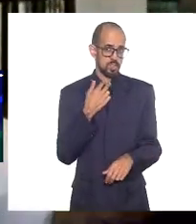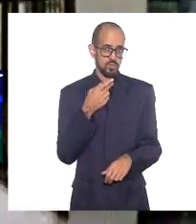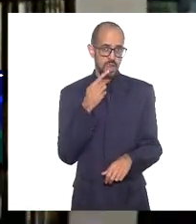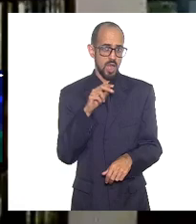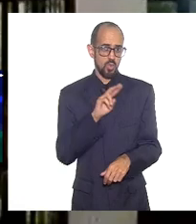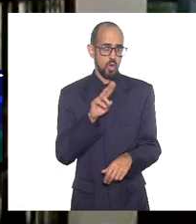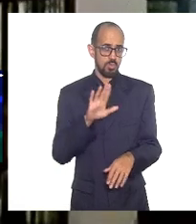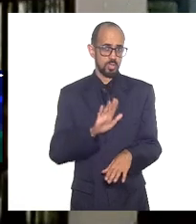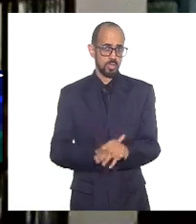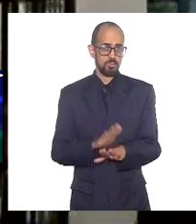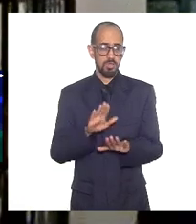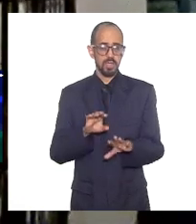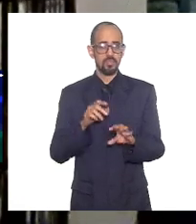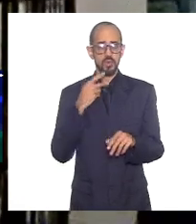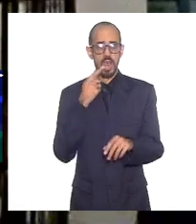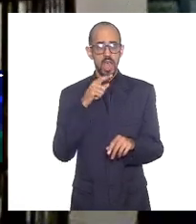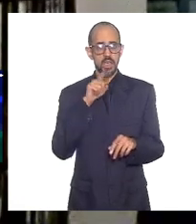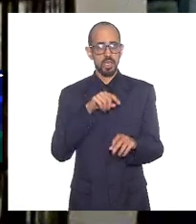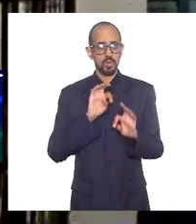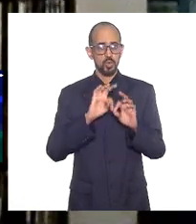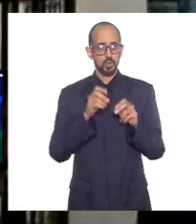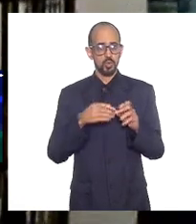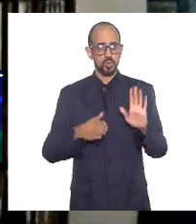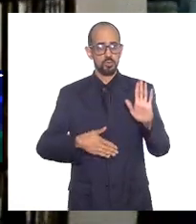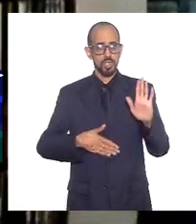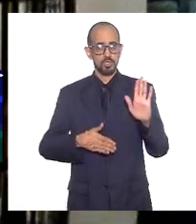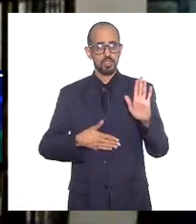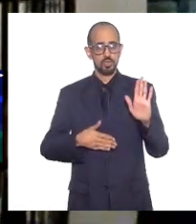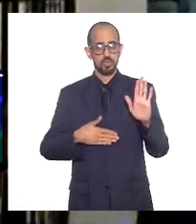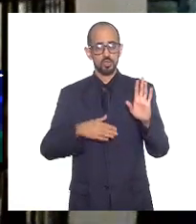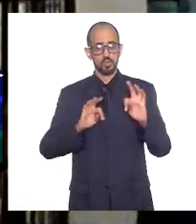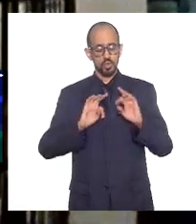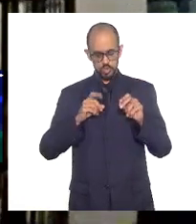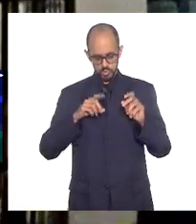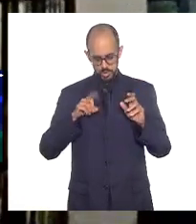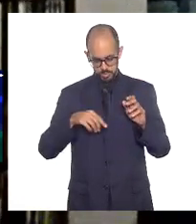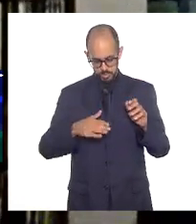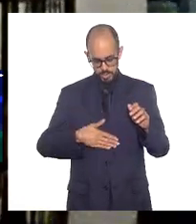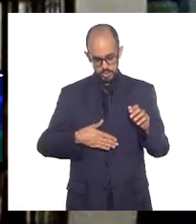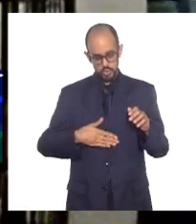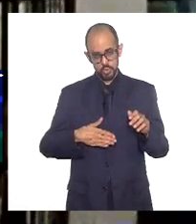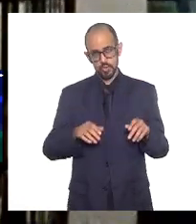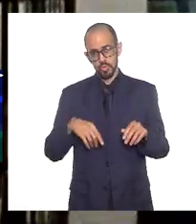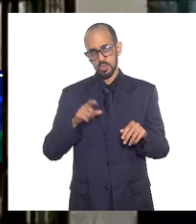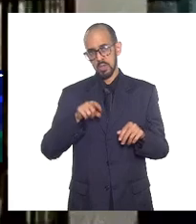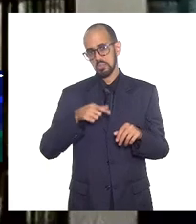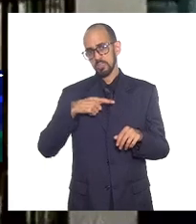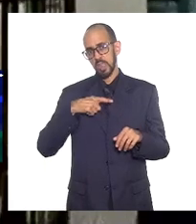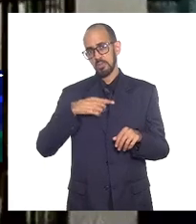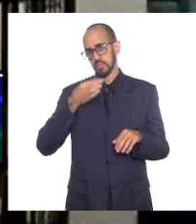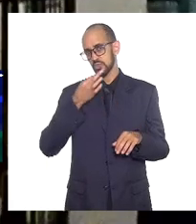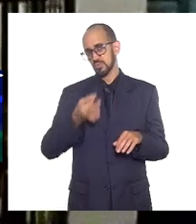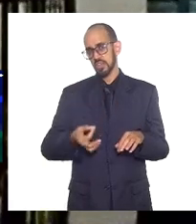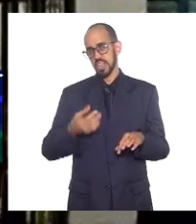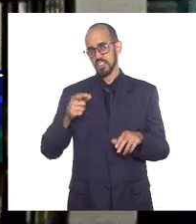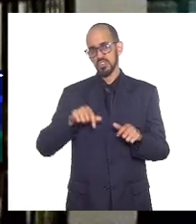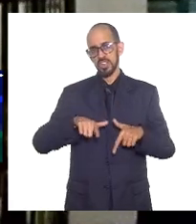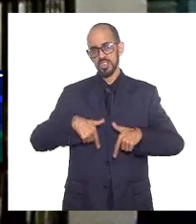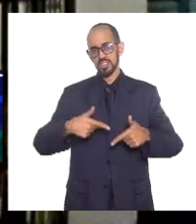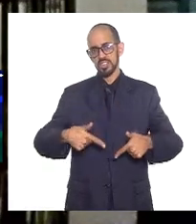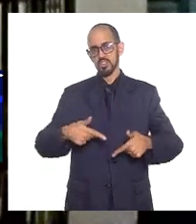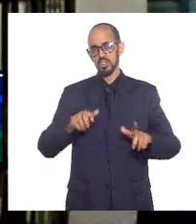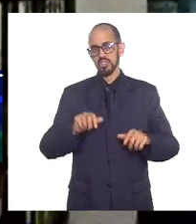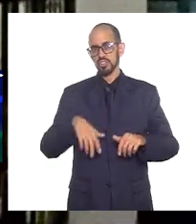todo mundo é bandido lá. Todo mundo é bandido. Então, justifica perfeitamente as ações